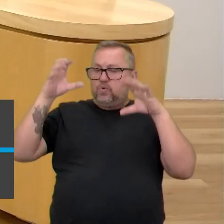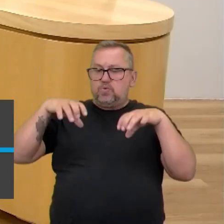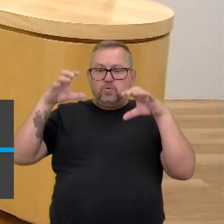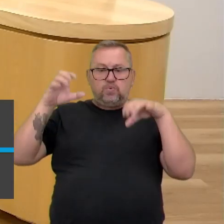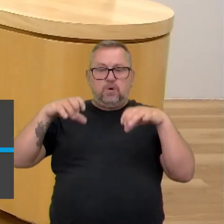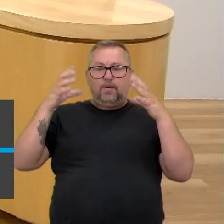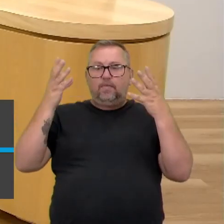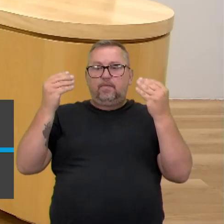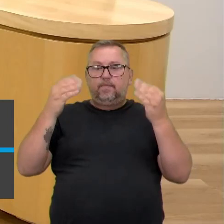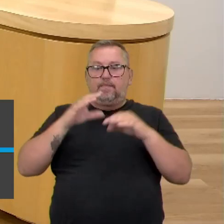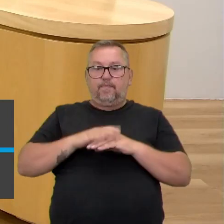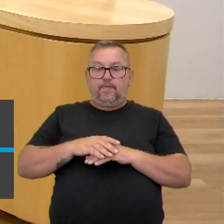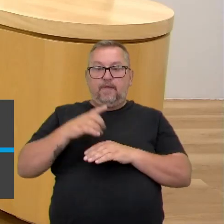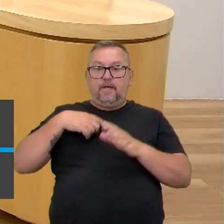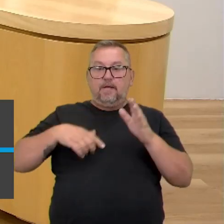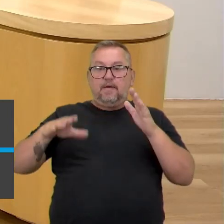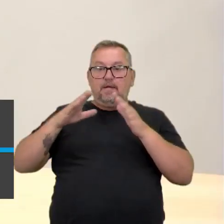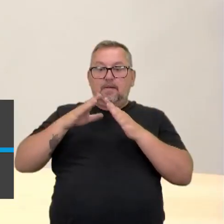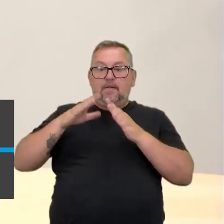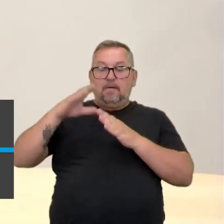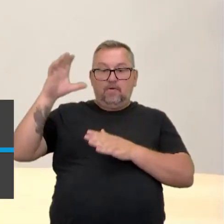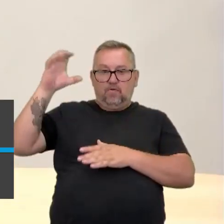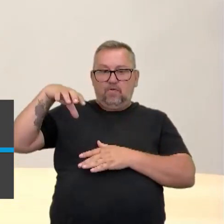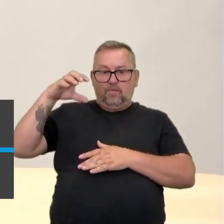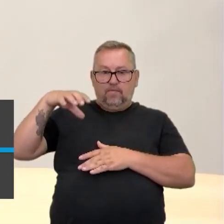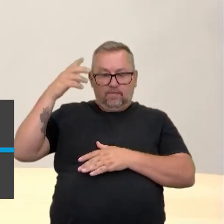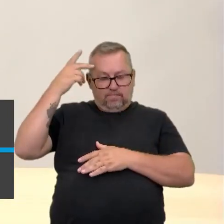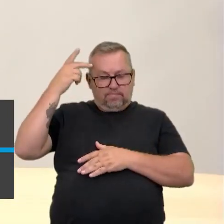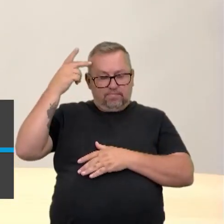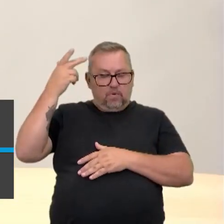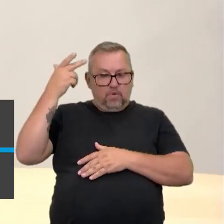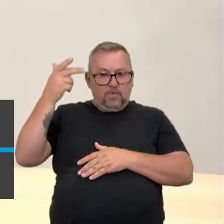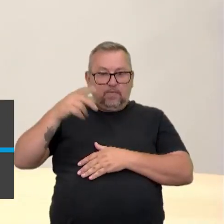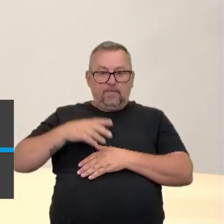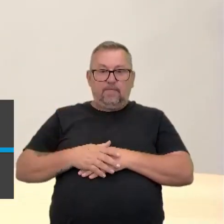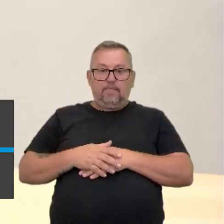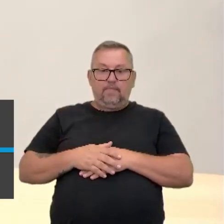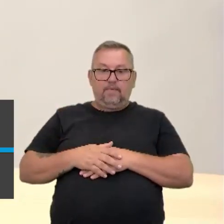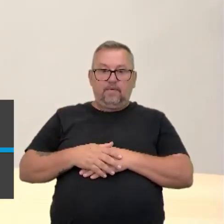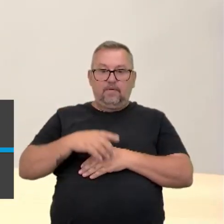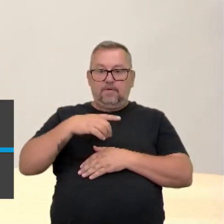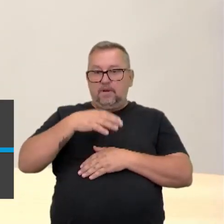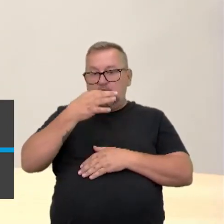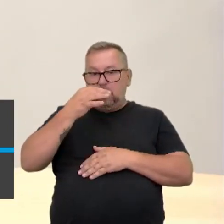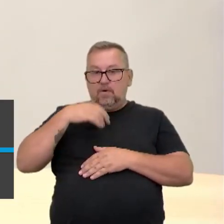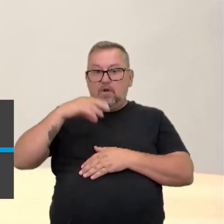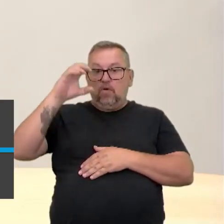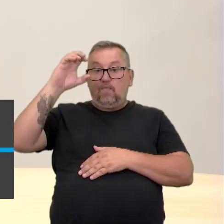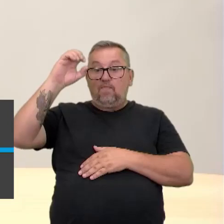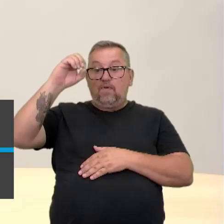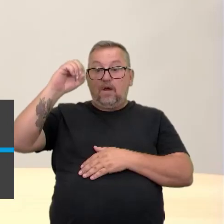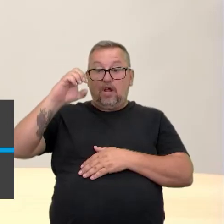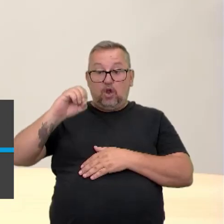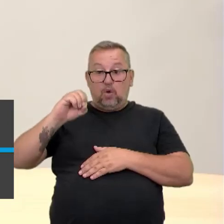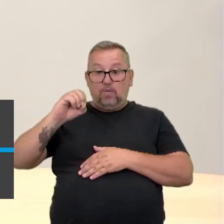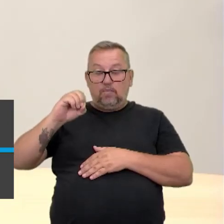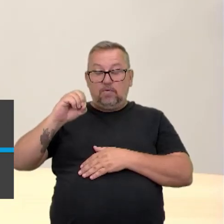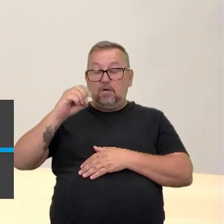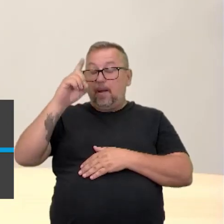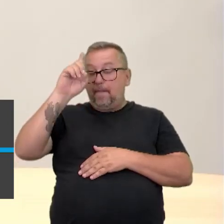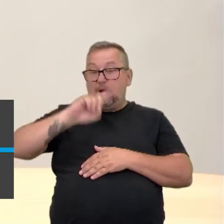Por exemplo, na minha casa, choveu, como na cidade inteira, e eu acho que tá uns 3 dias com o farol piscando amarelo.